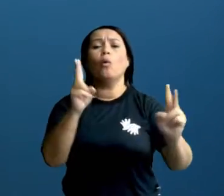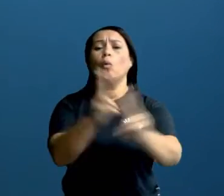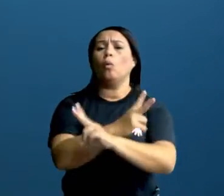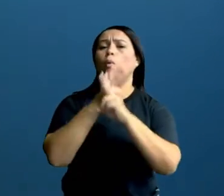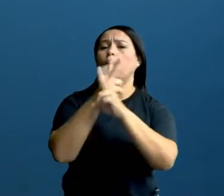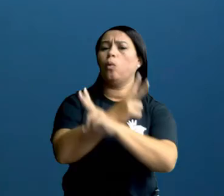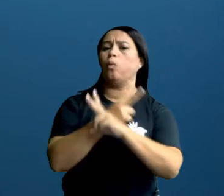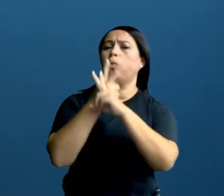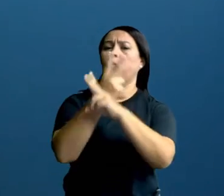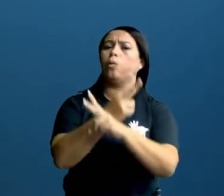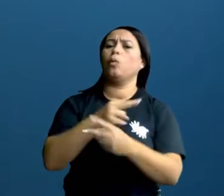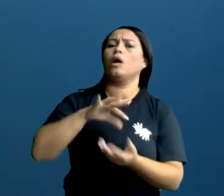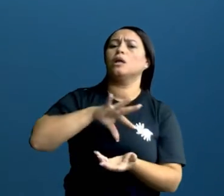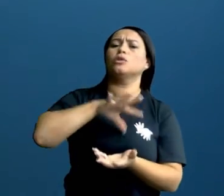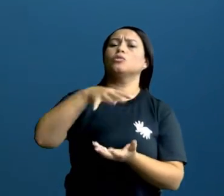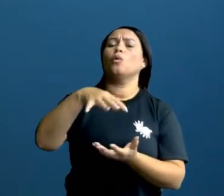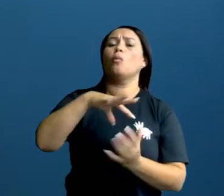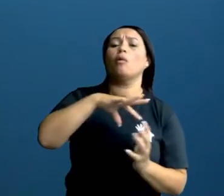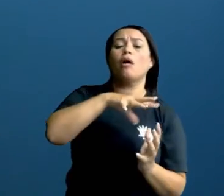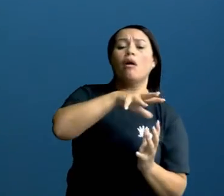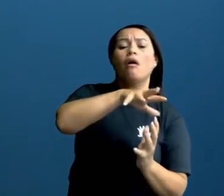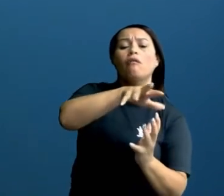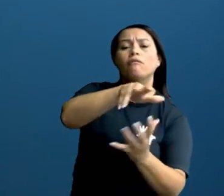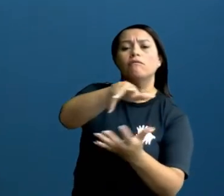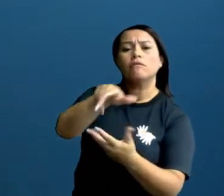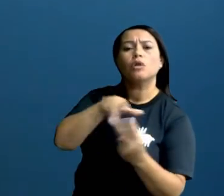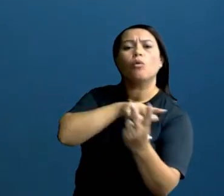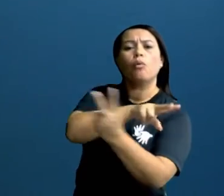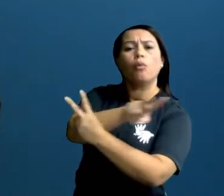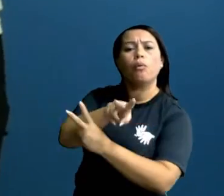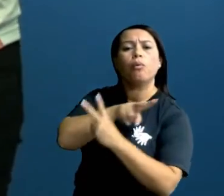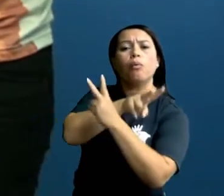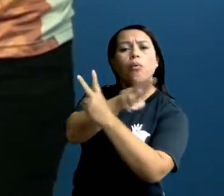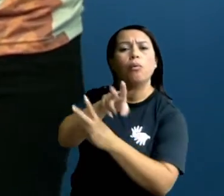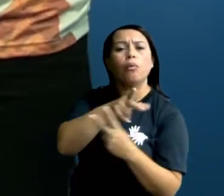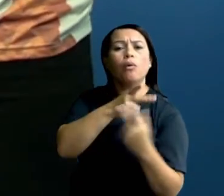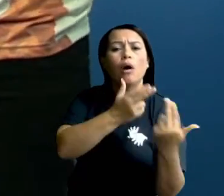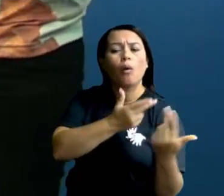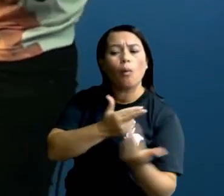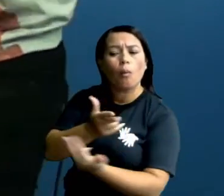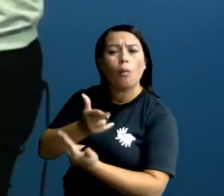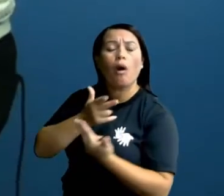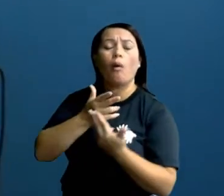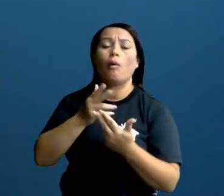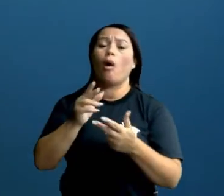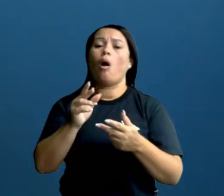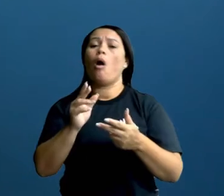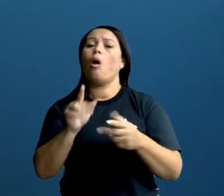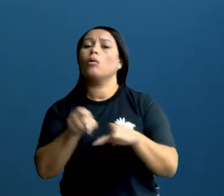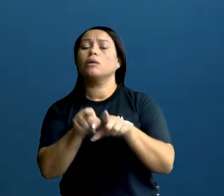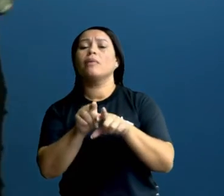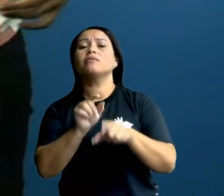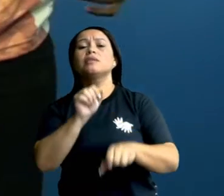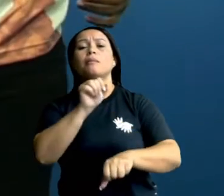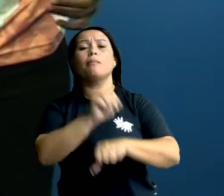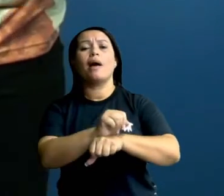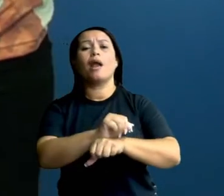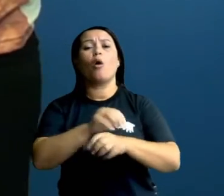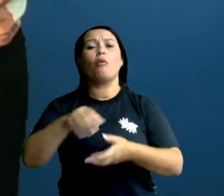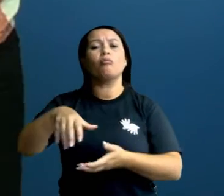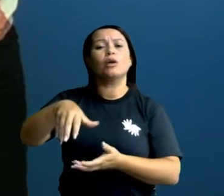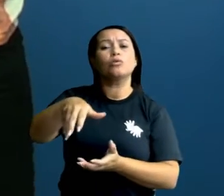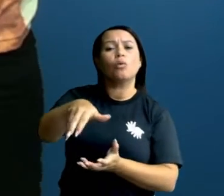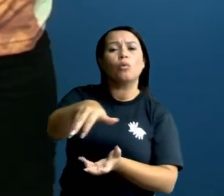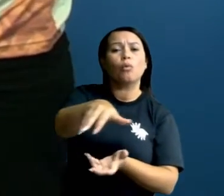superfície, na medida que a Terra gira, ele vai permanecer, vamos dizer assim, parado e fazer um movimento contrário